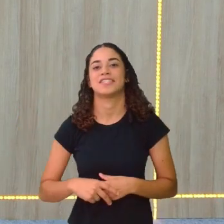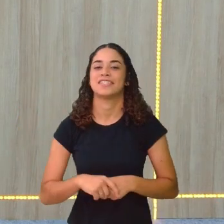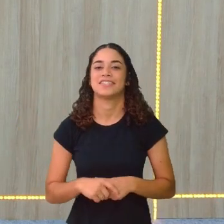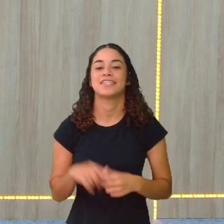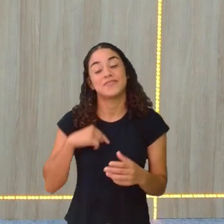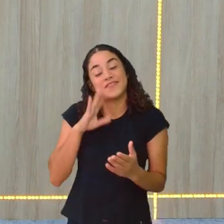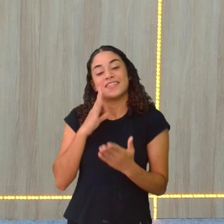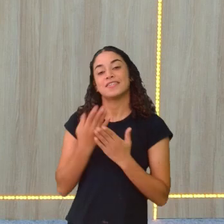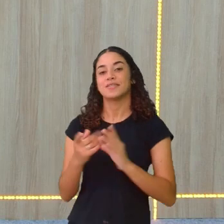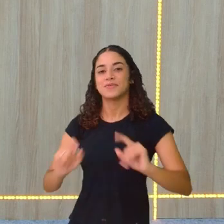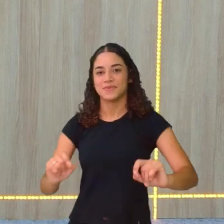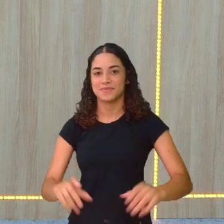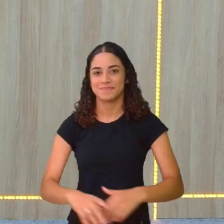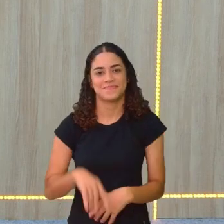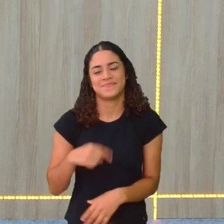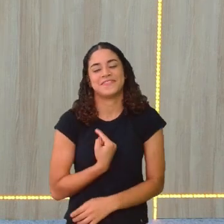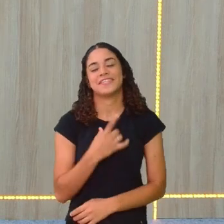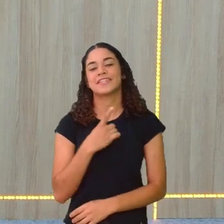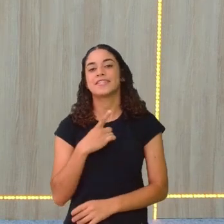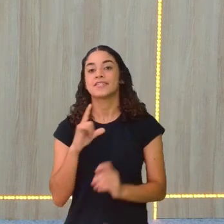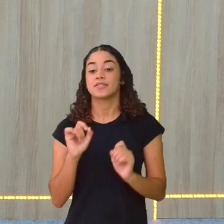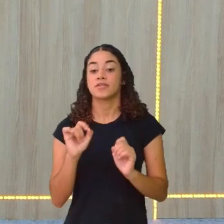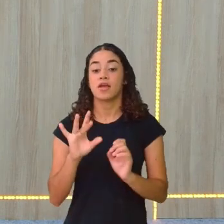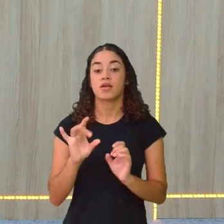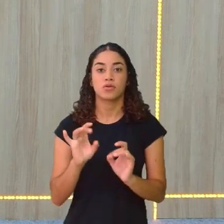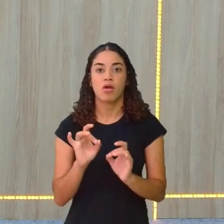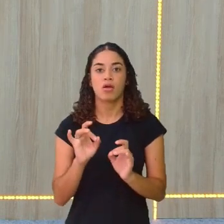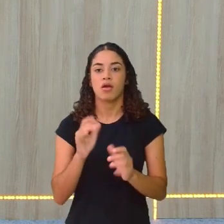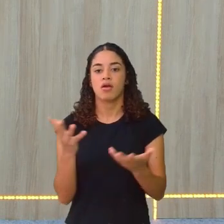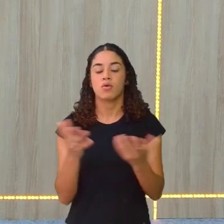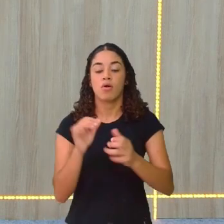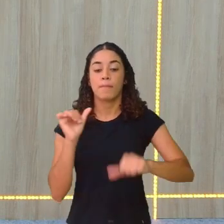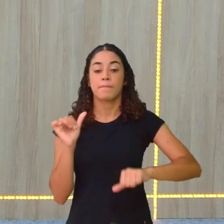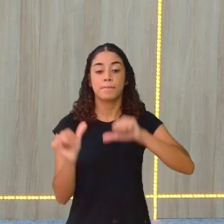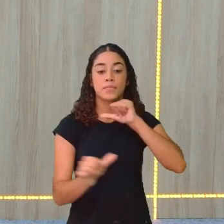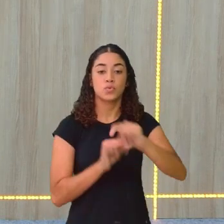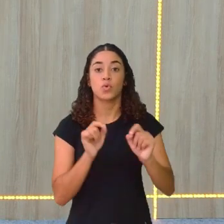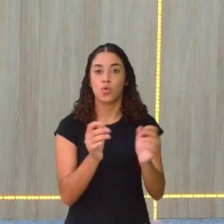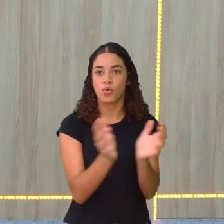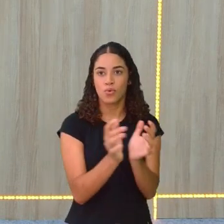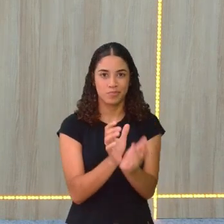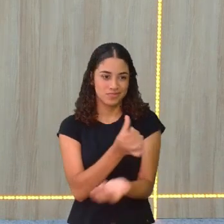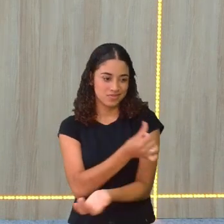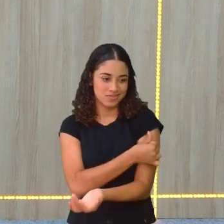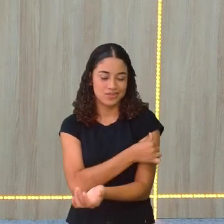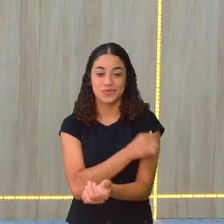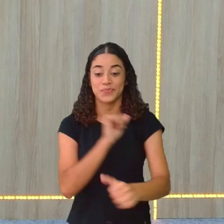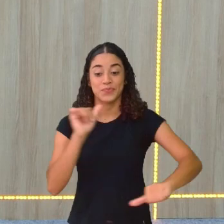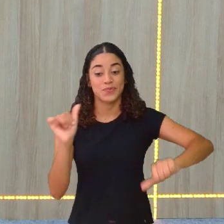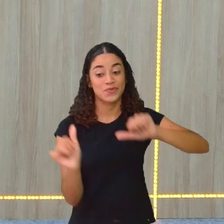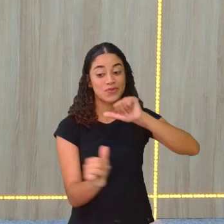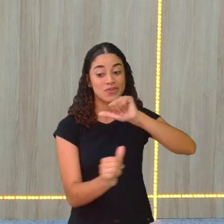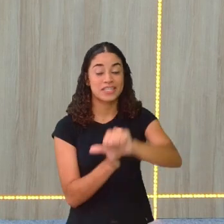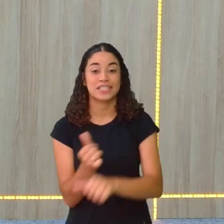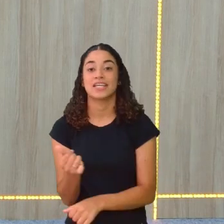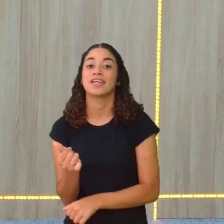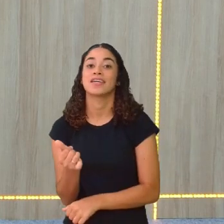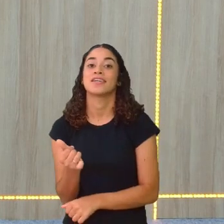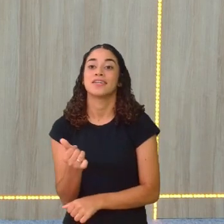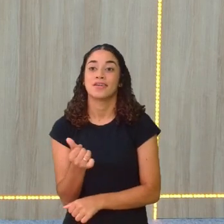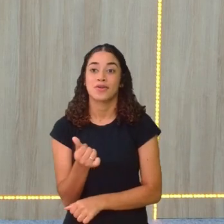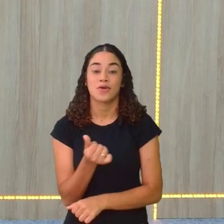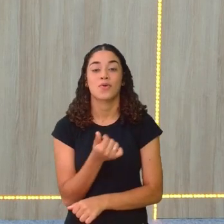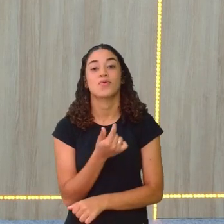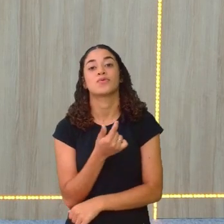que a gente só vai ter agora a transição, né, que a turma do sexto ano que vem vai acompanhar a gente, né, como turma